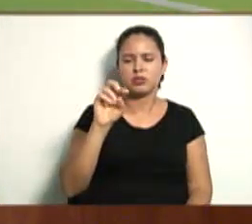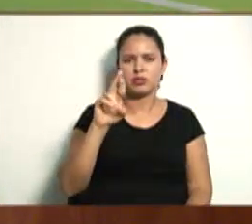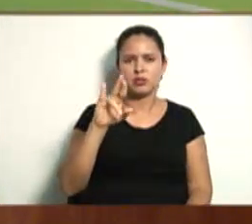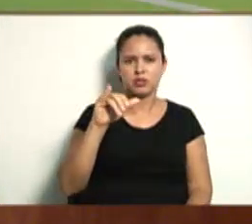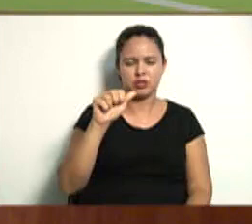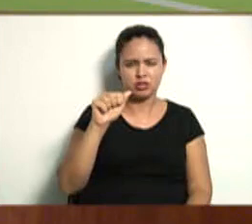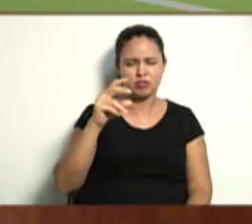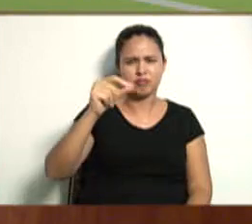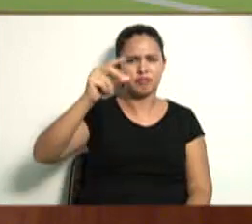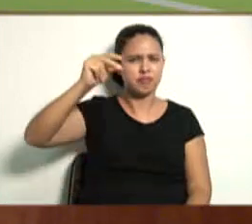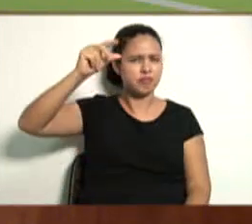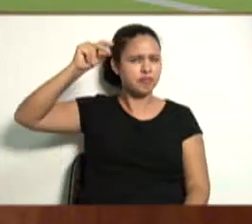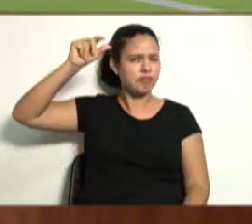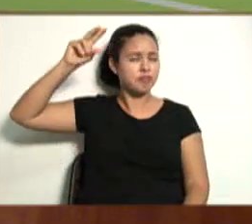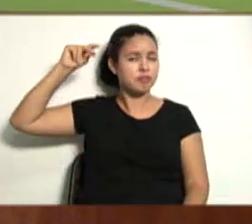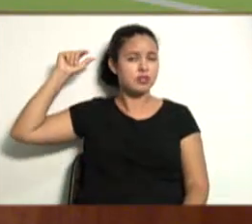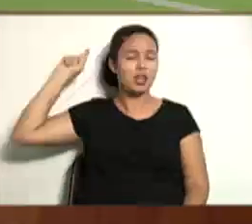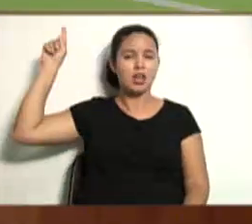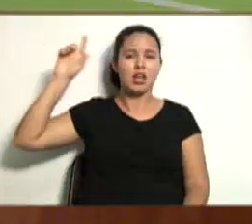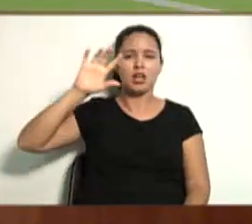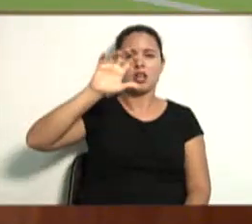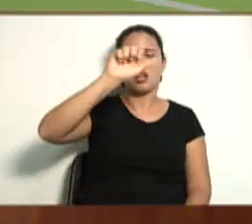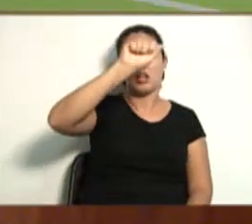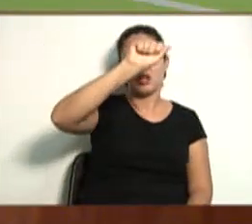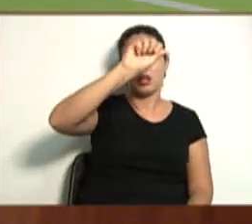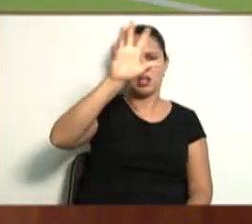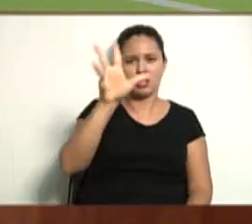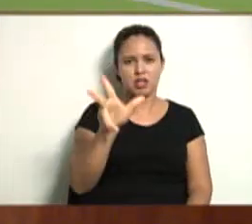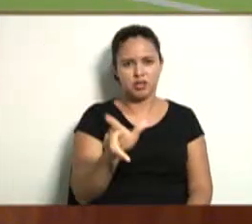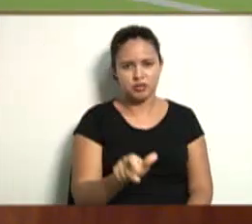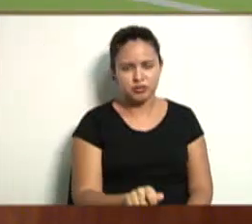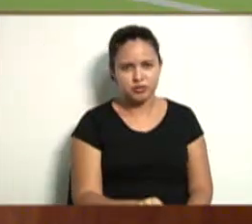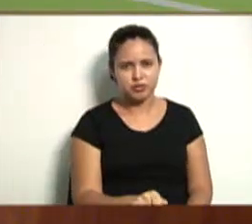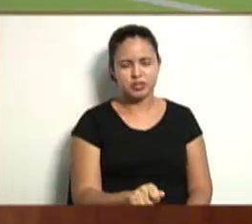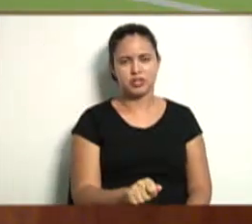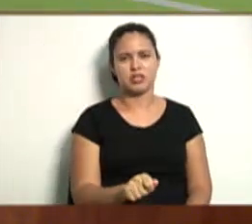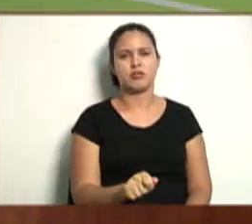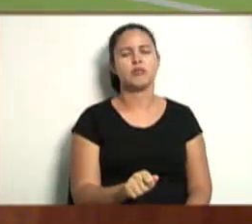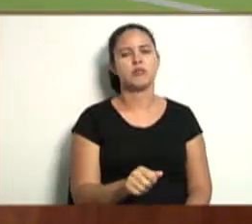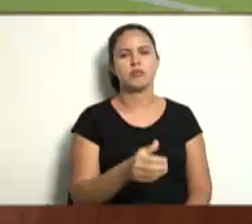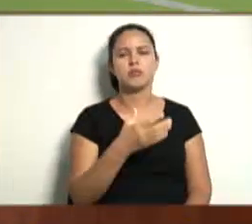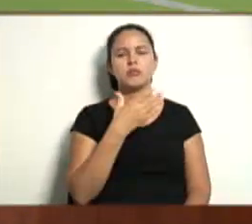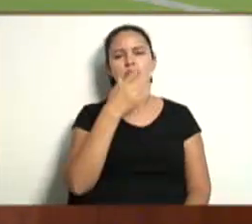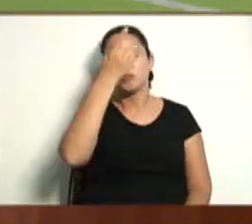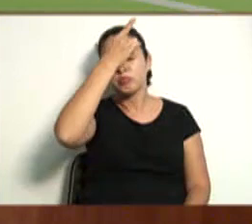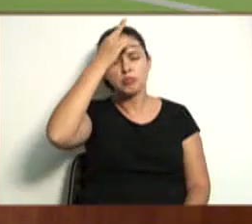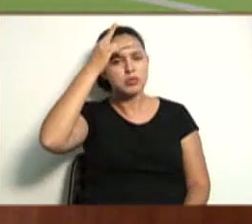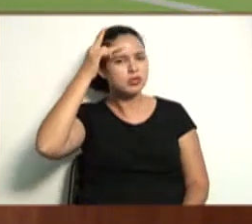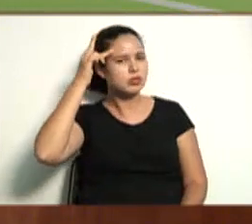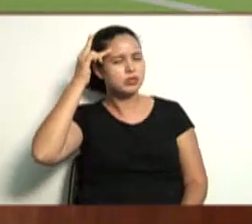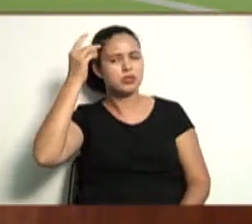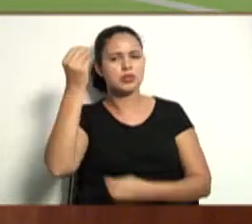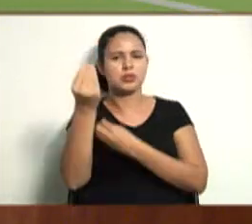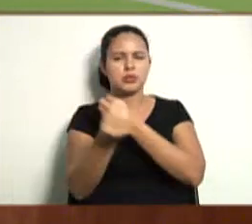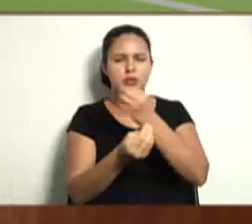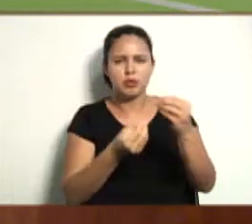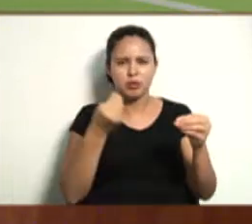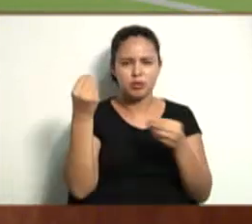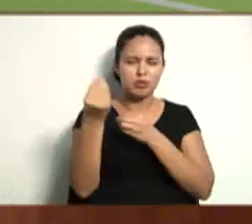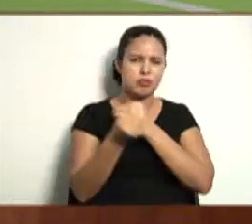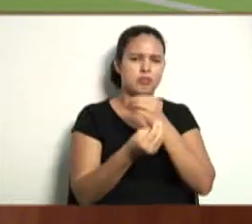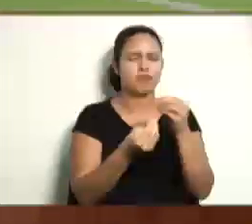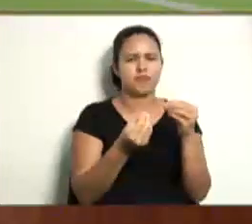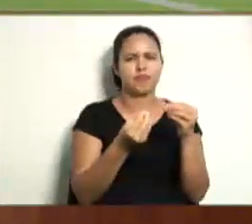tempo atrás, na África, ainda no Homo ergaster, as pessoas, elas